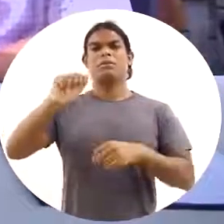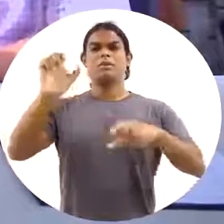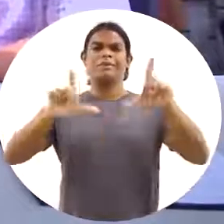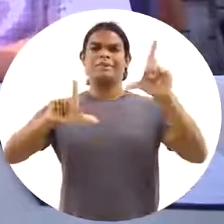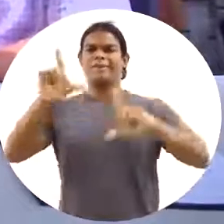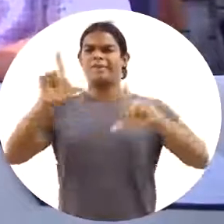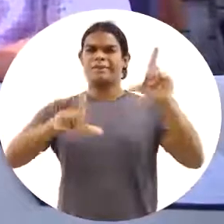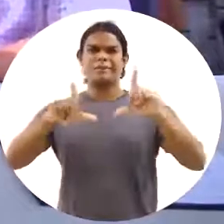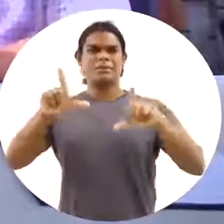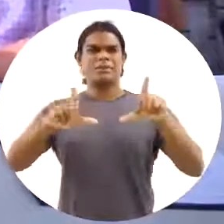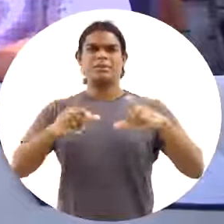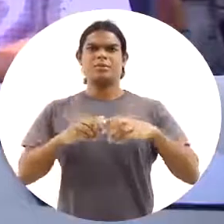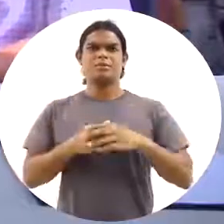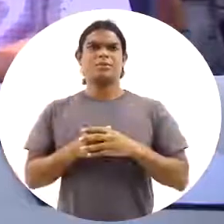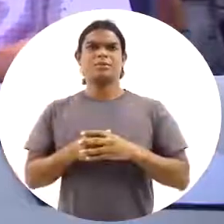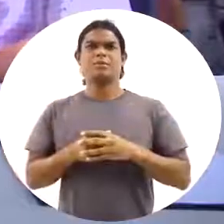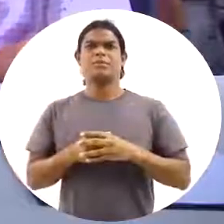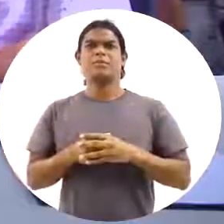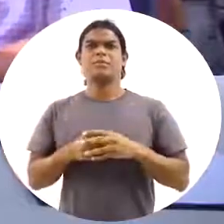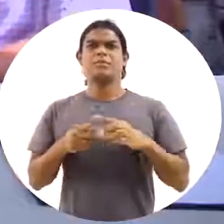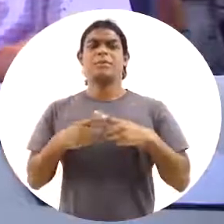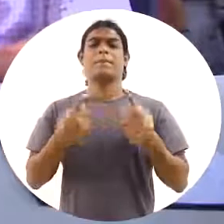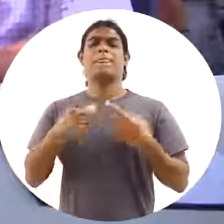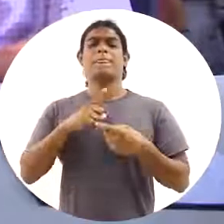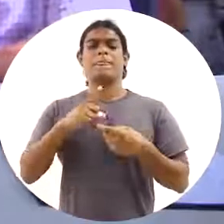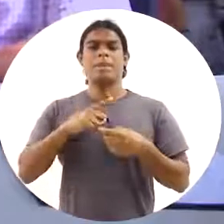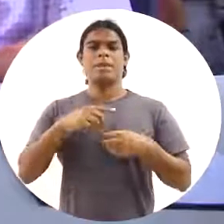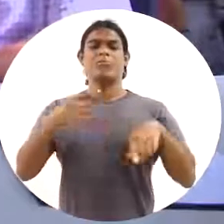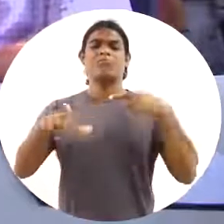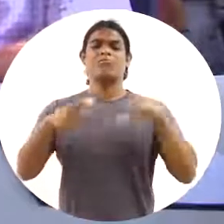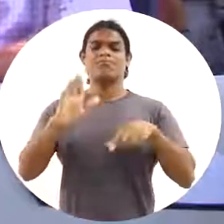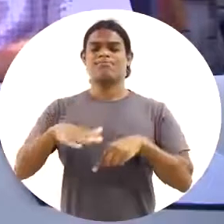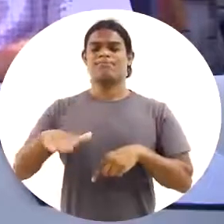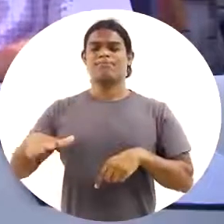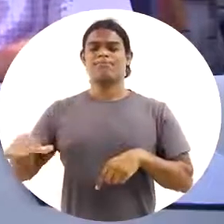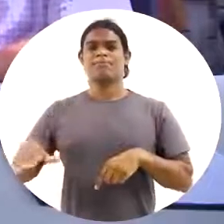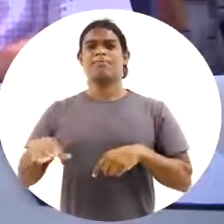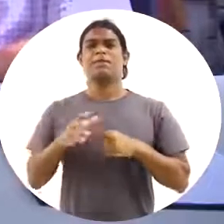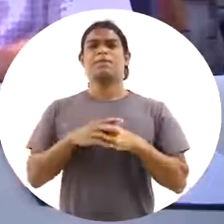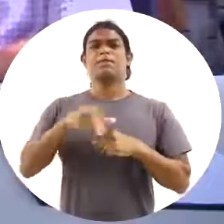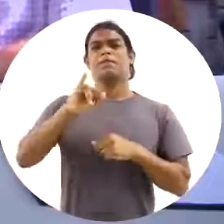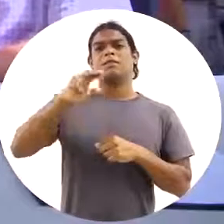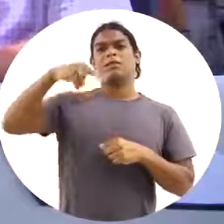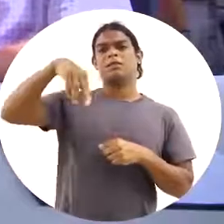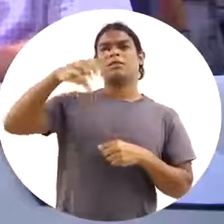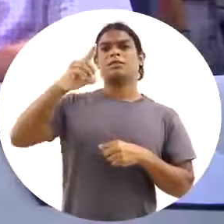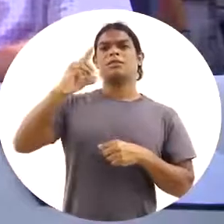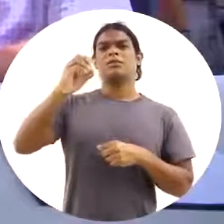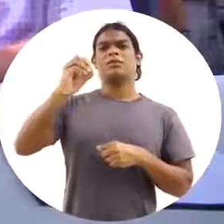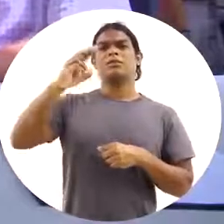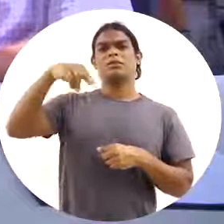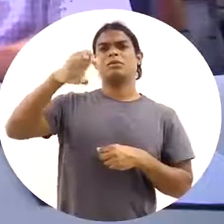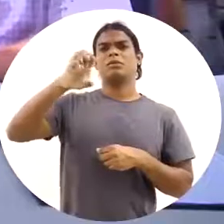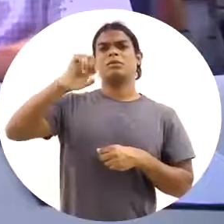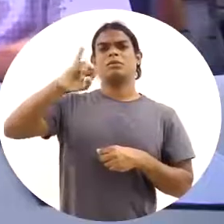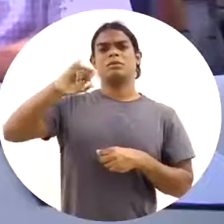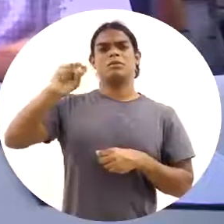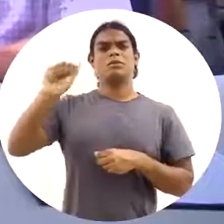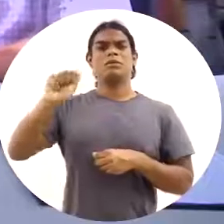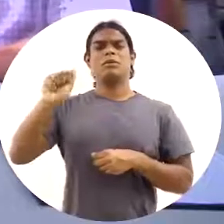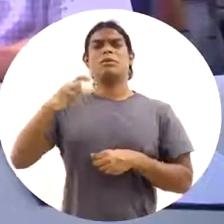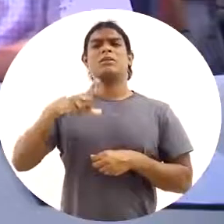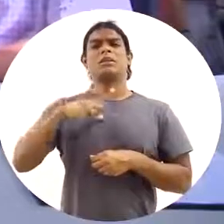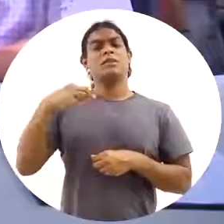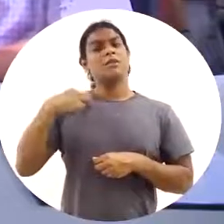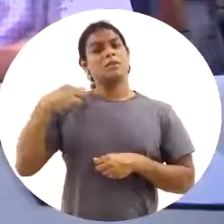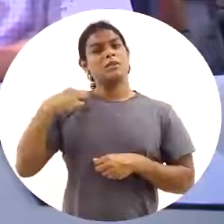aquele leque, você vê se tem trabalho infantil da Indonésia, por exemplo, ela usa uma malha, essa malha vem de onde? Ela tem corante